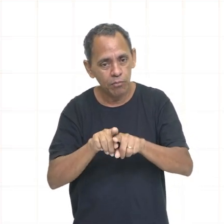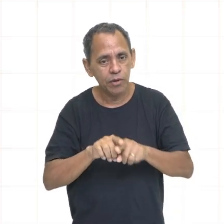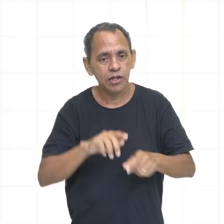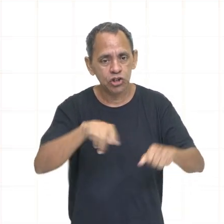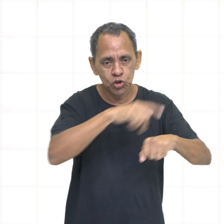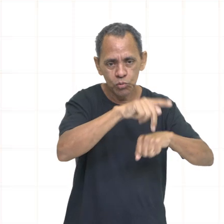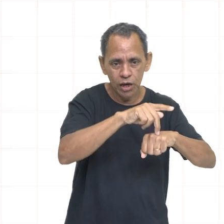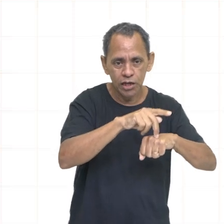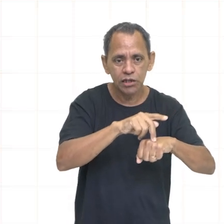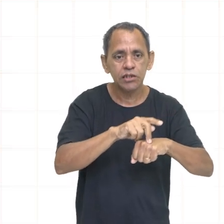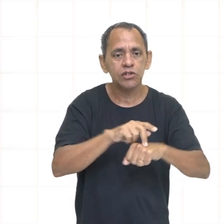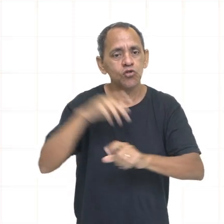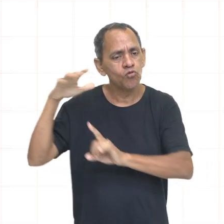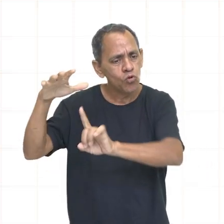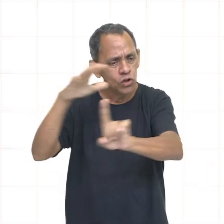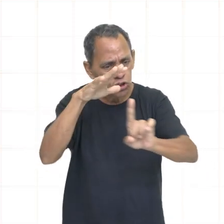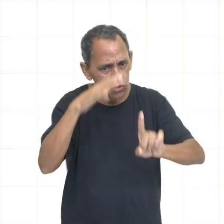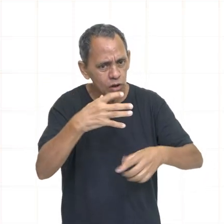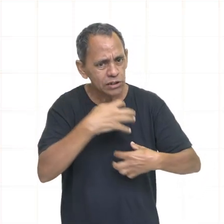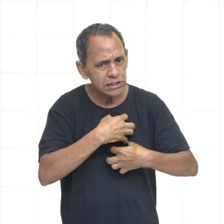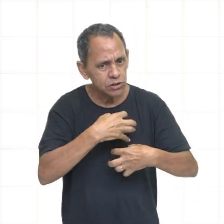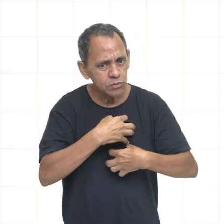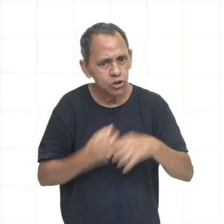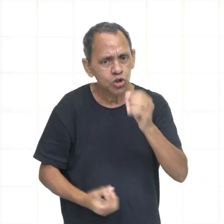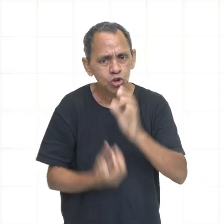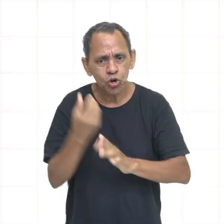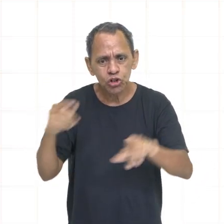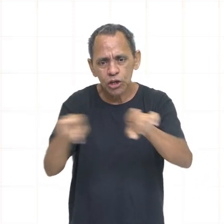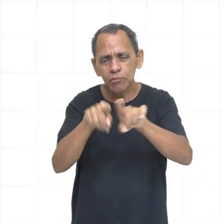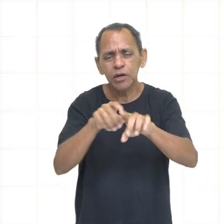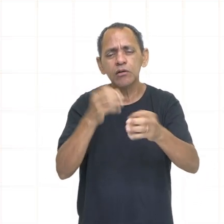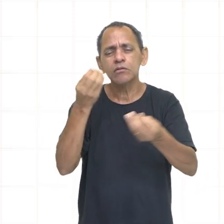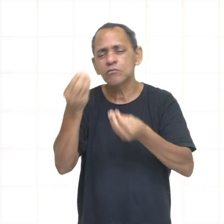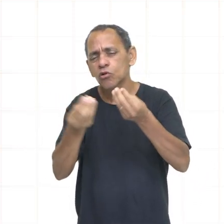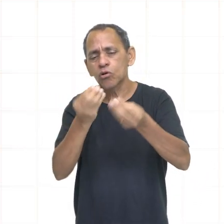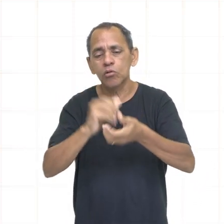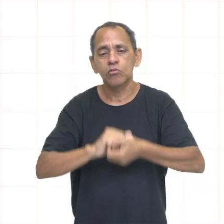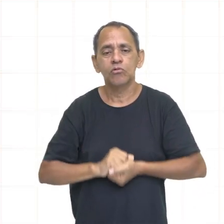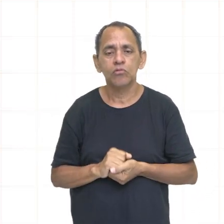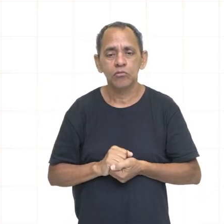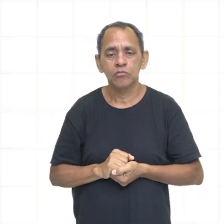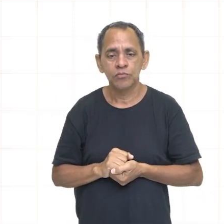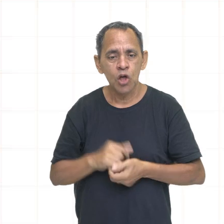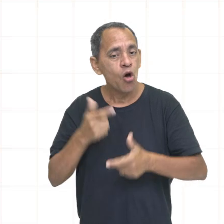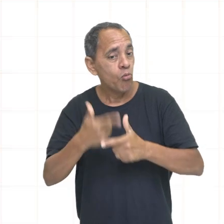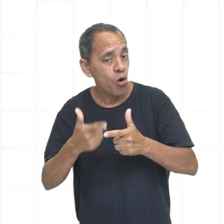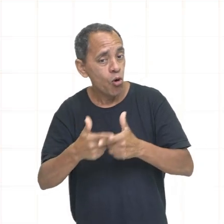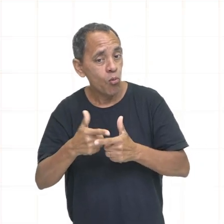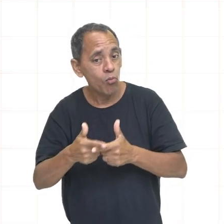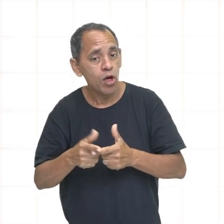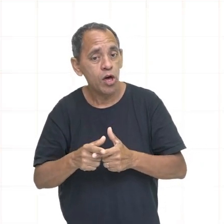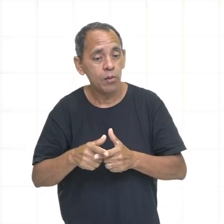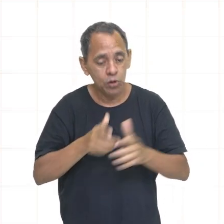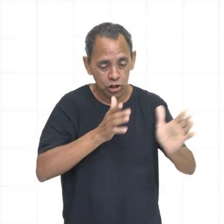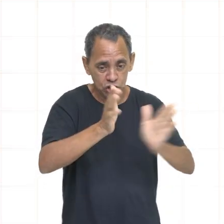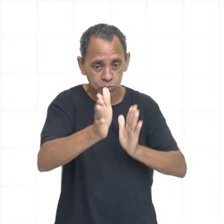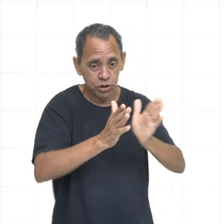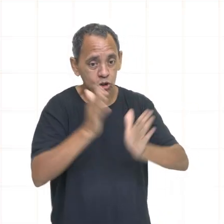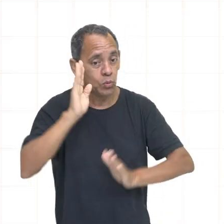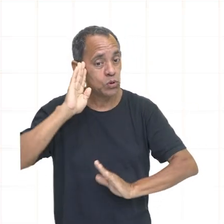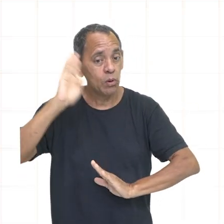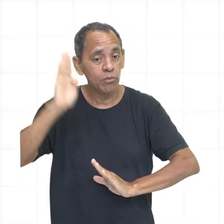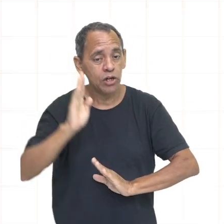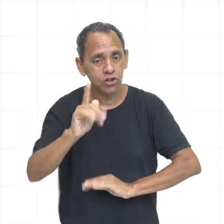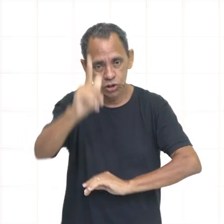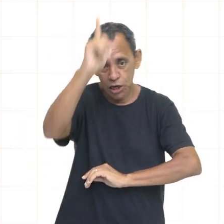alimentava esse sentimento, ele criou um clima todo hostil entre as nações, principalmente entre a